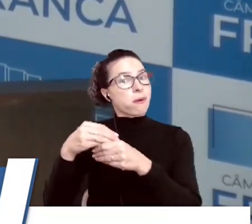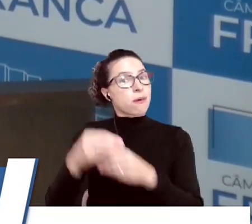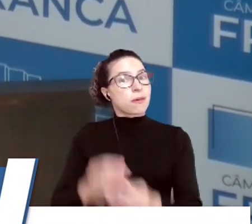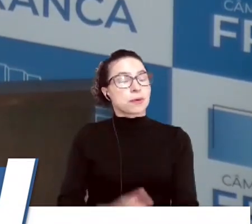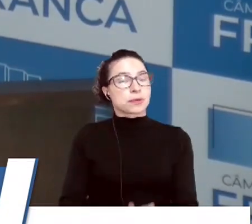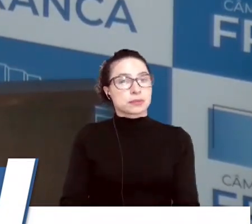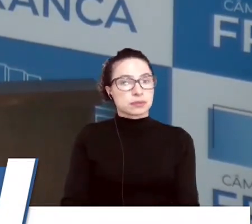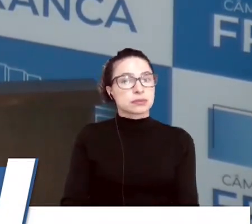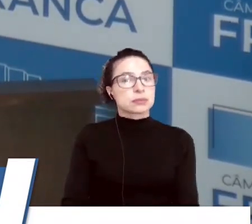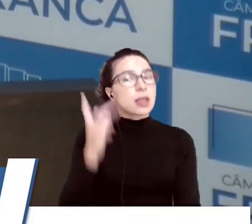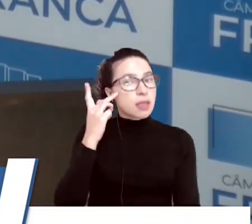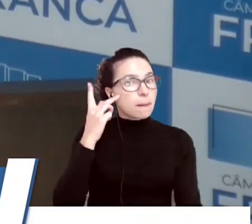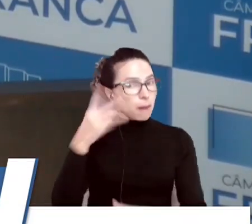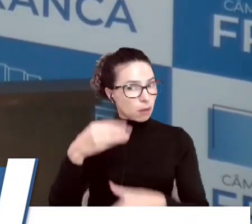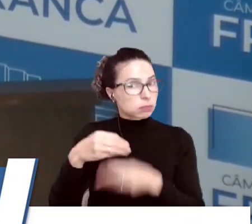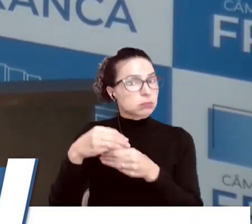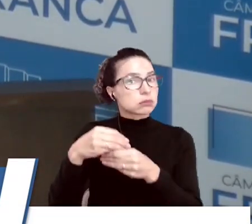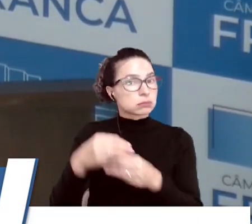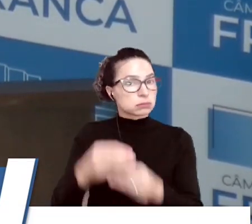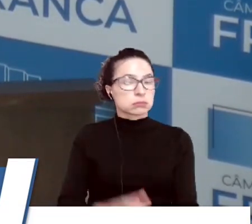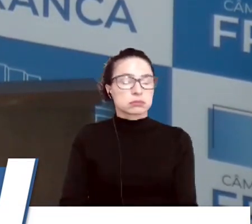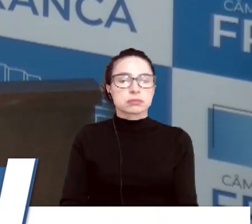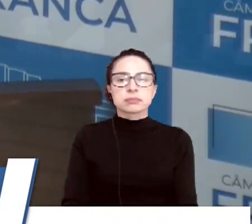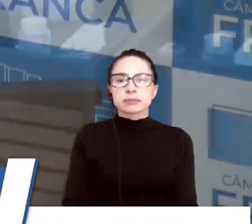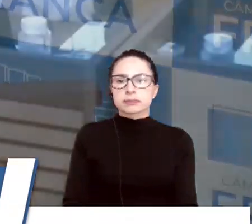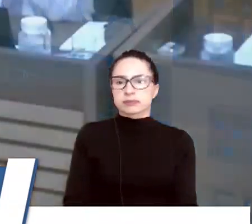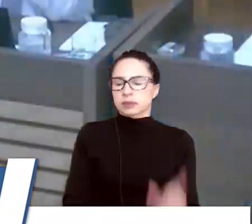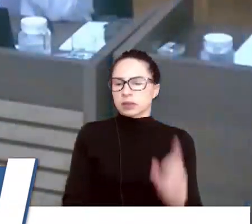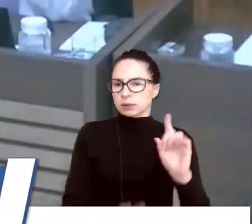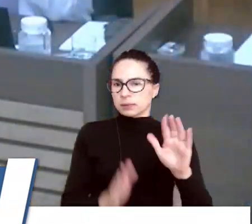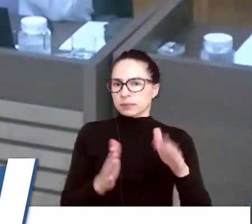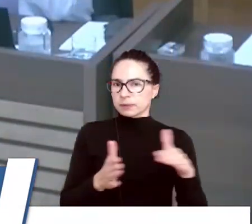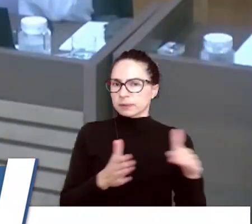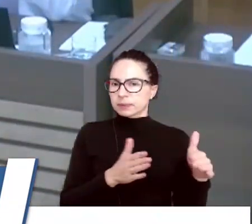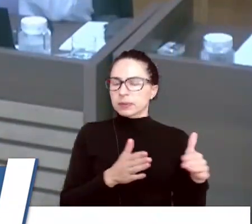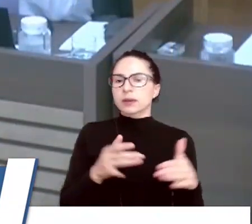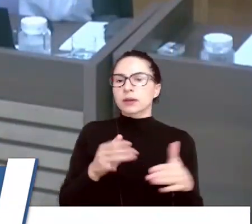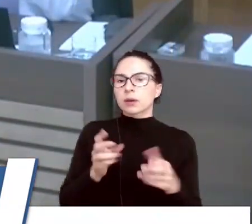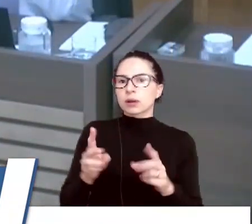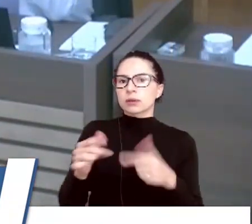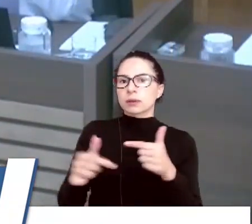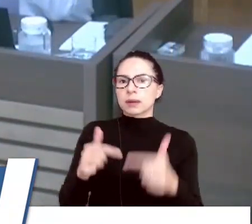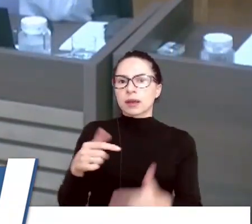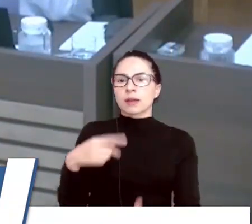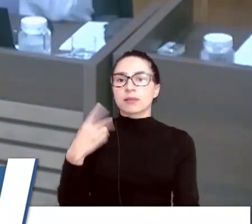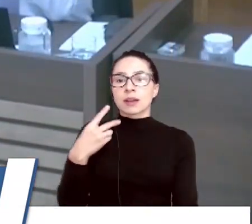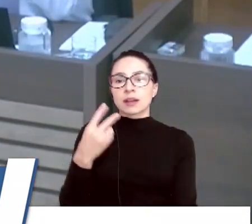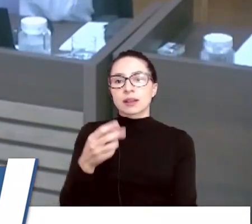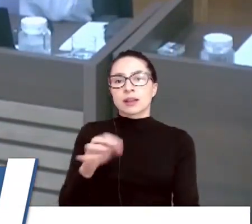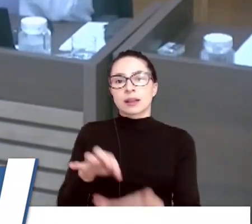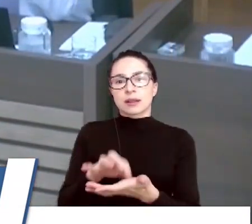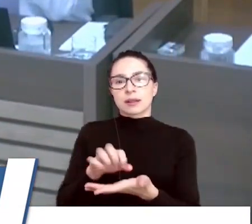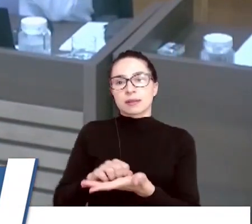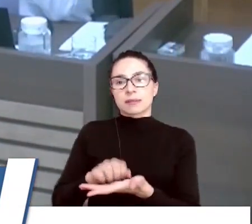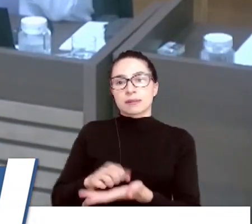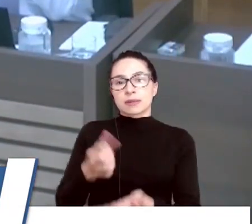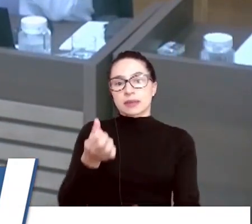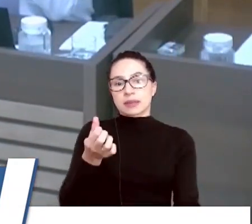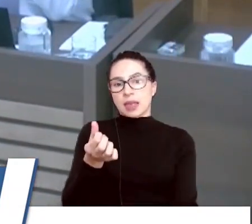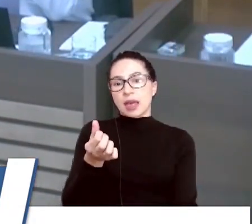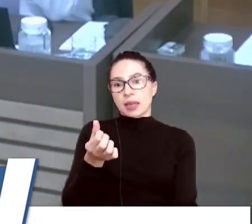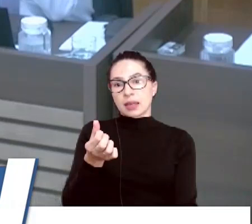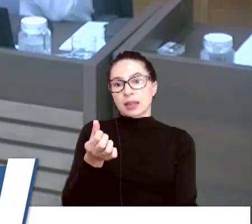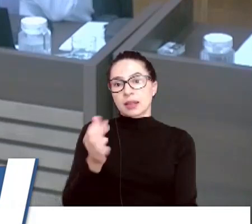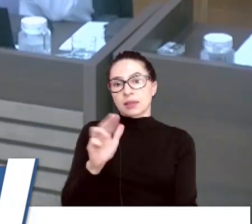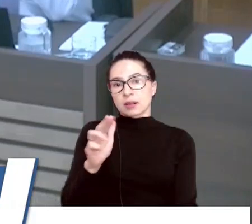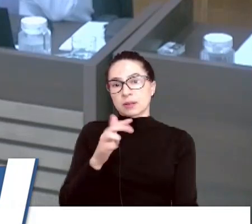São Paulo pôs. Só para a gente dar sequência do trabalho aqui, João, os vereadores têm 6 inscritos para usar a sua